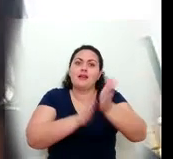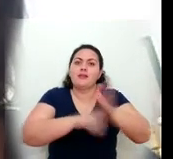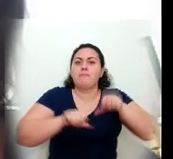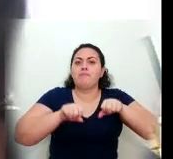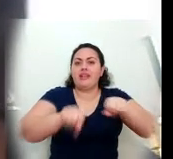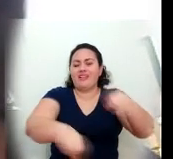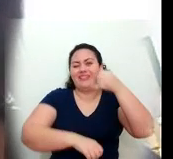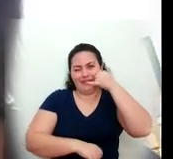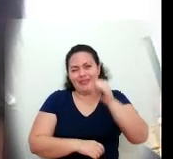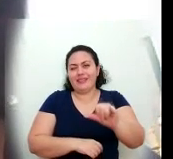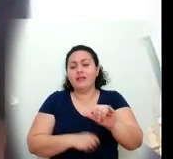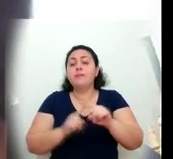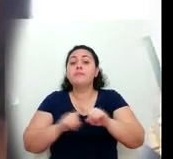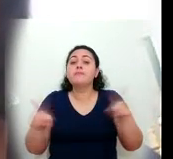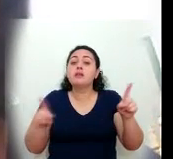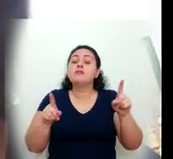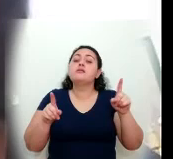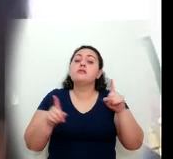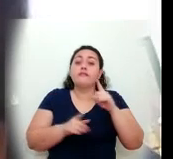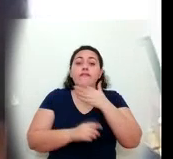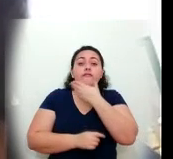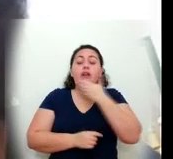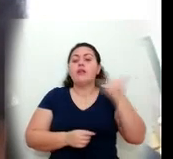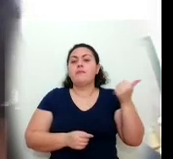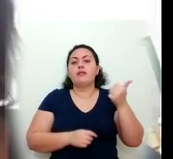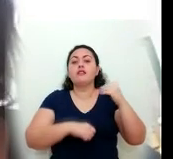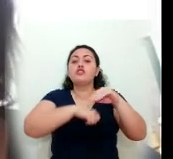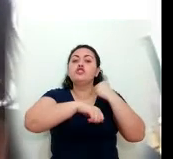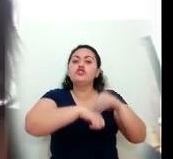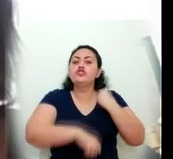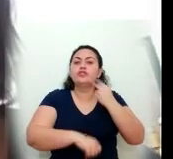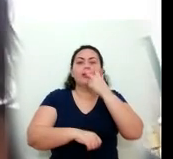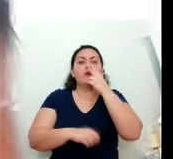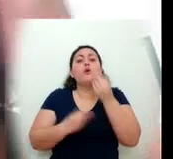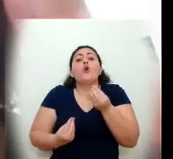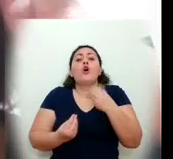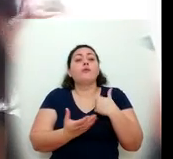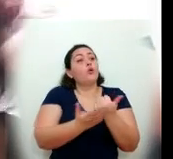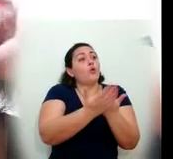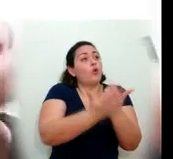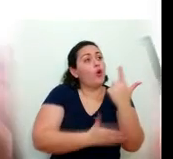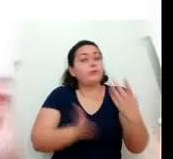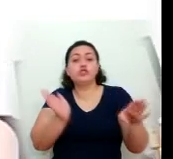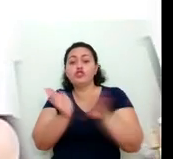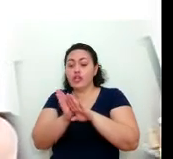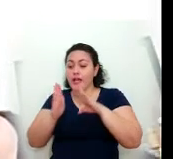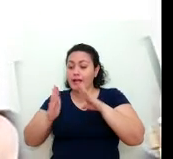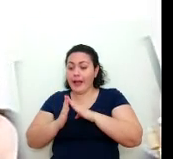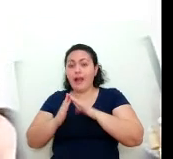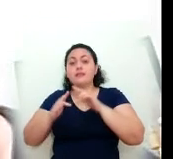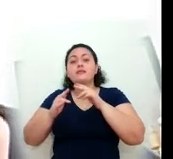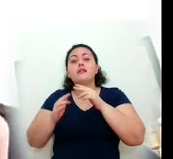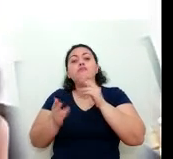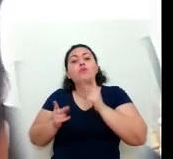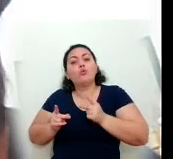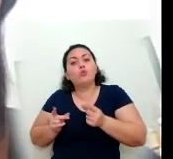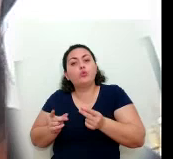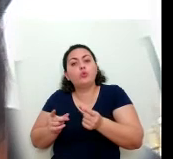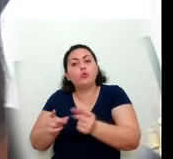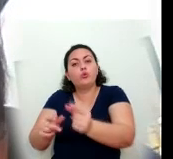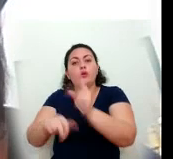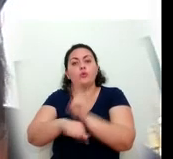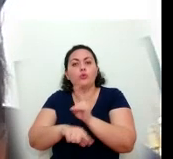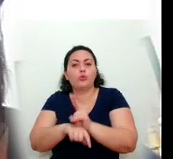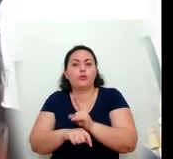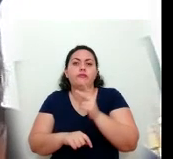talvez, também algumas dicas de conservação, né? E de coisas para evitar que a gente precise, né? A